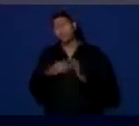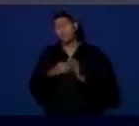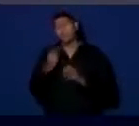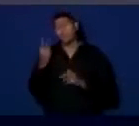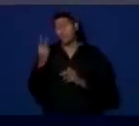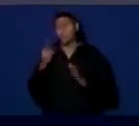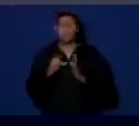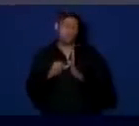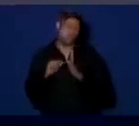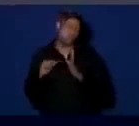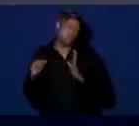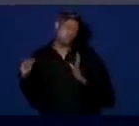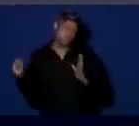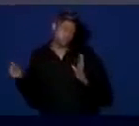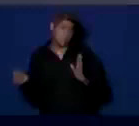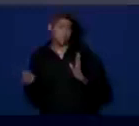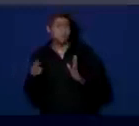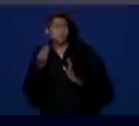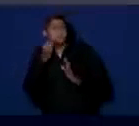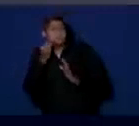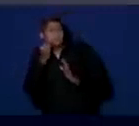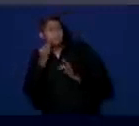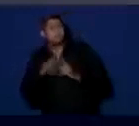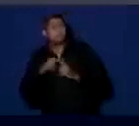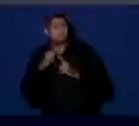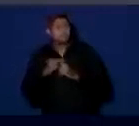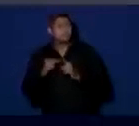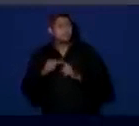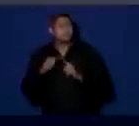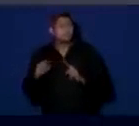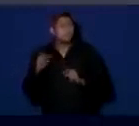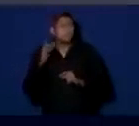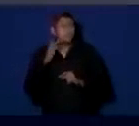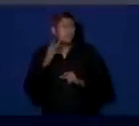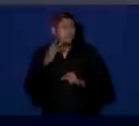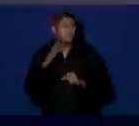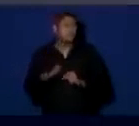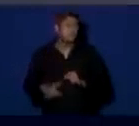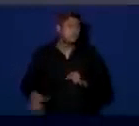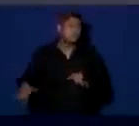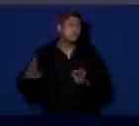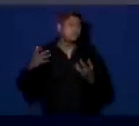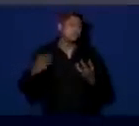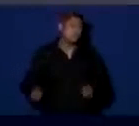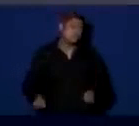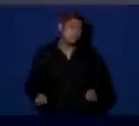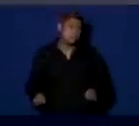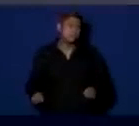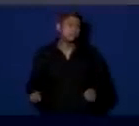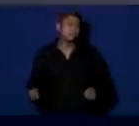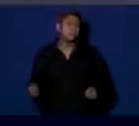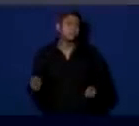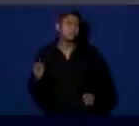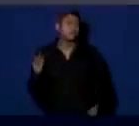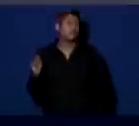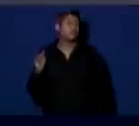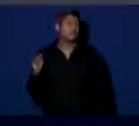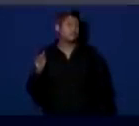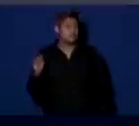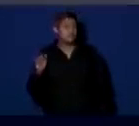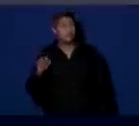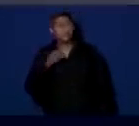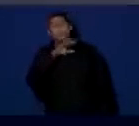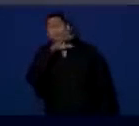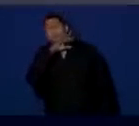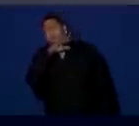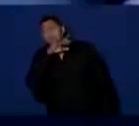PIB, né, e com uma tendência de aumentar. Porém, assim, eu não acho que o mercado está recebendo isso muito